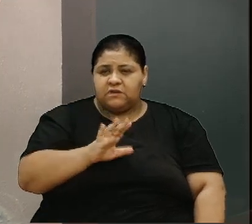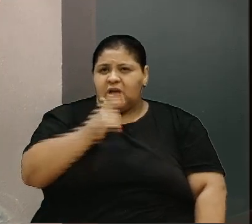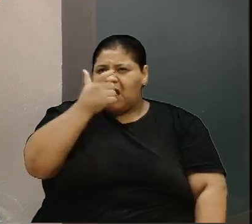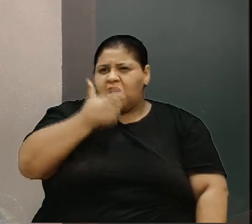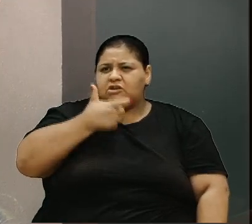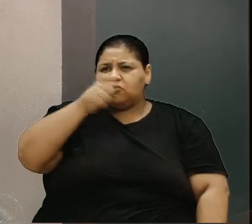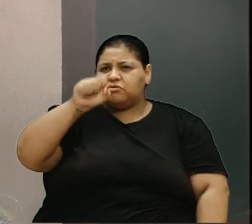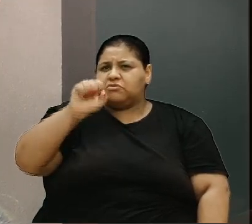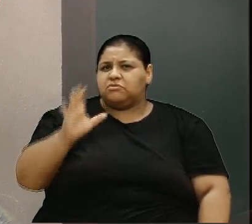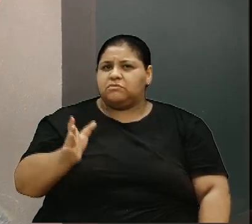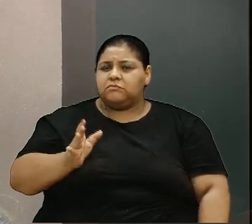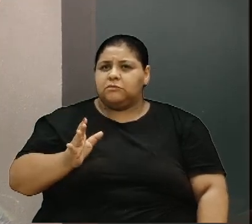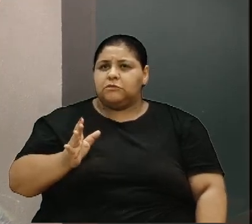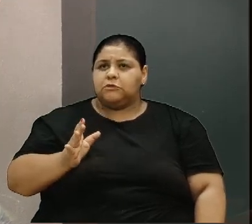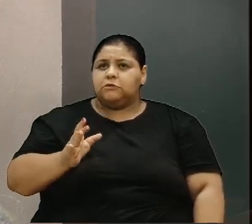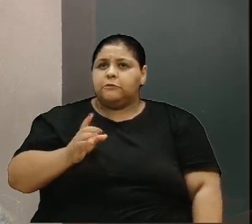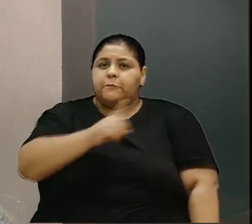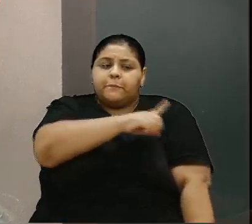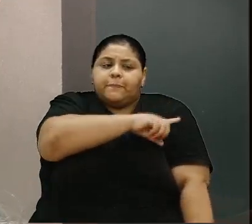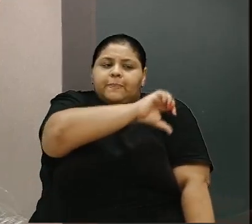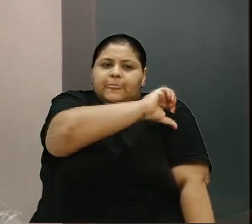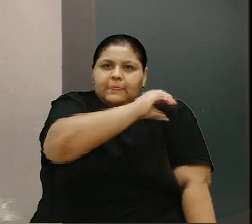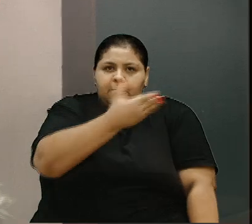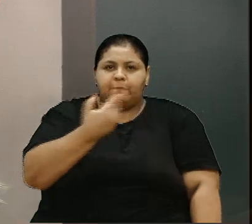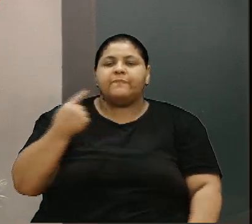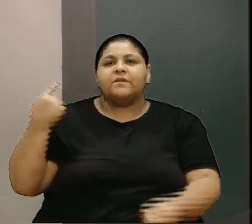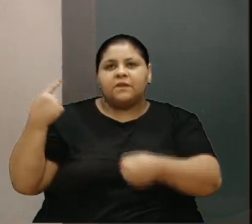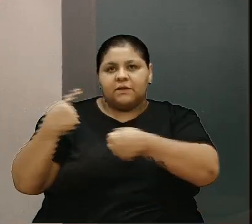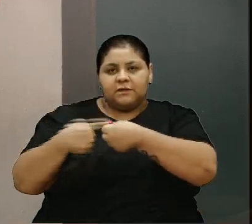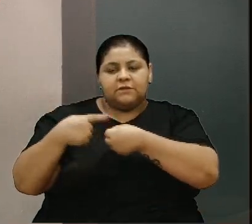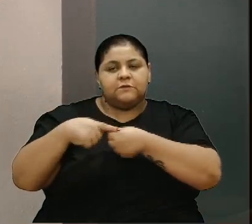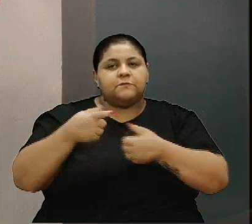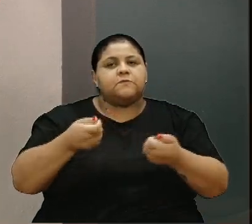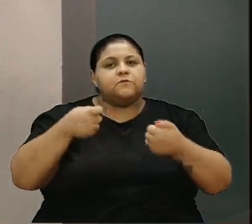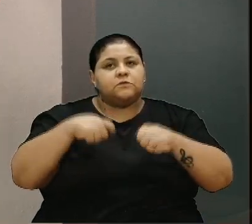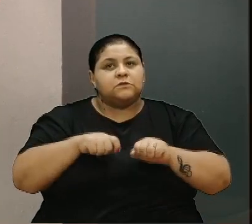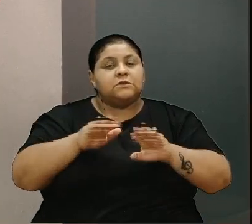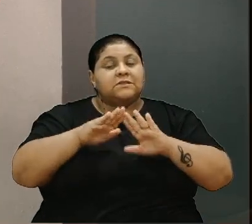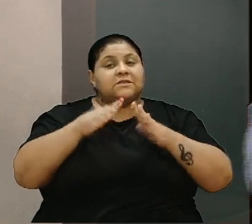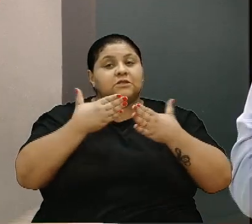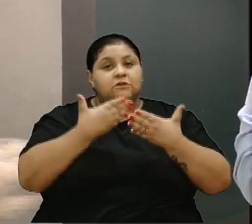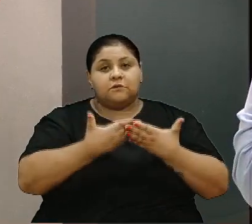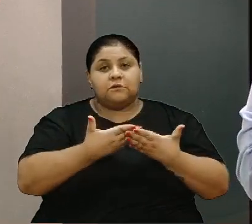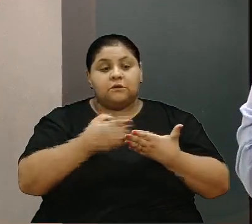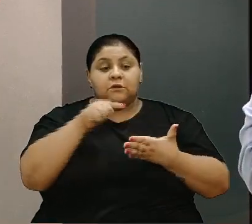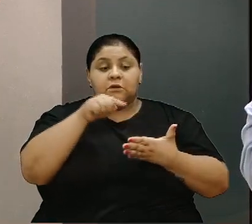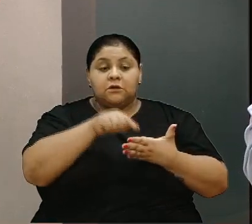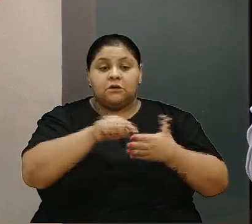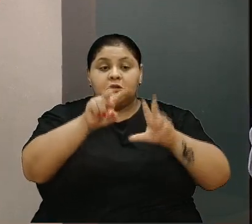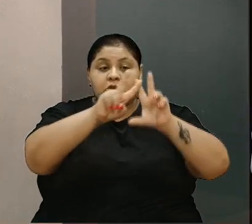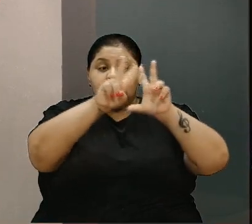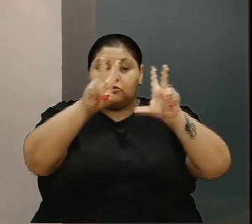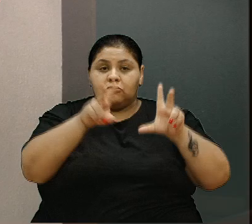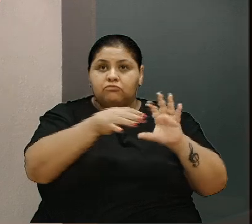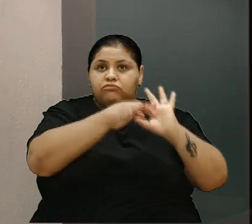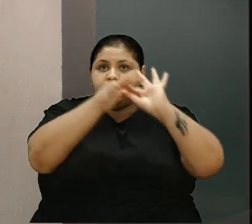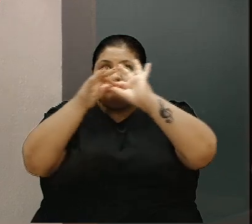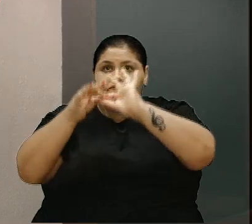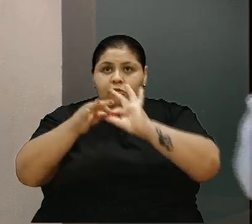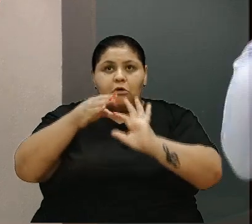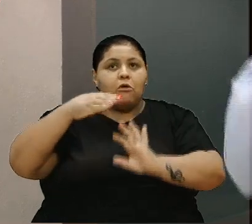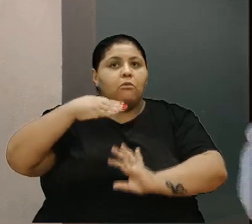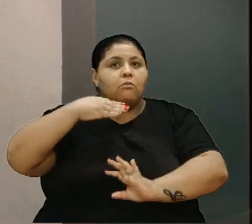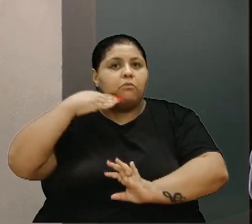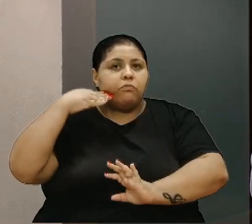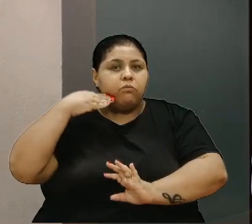sim, de fundamental. Então, a cidade precisa de escola. E essa é uma pauta que nos unifica, vereador Bortola.